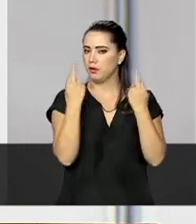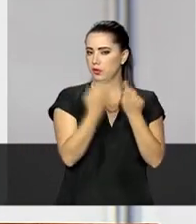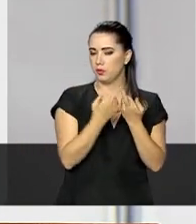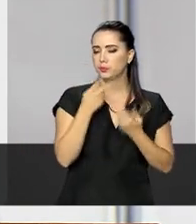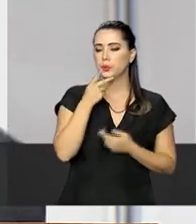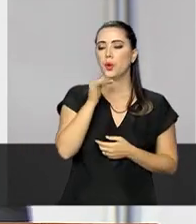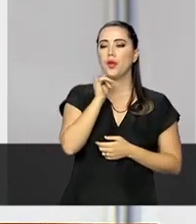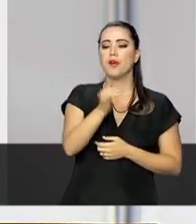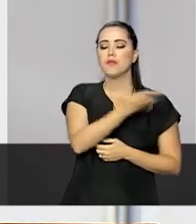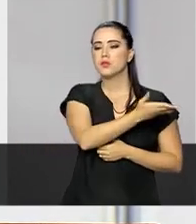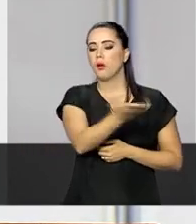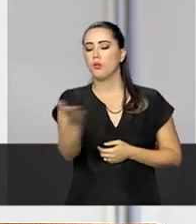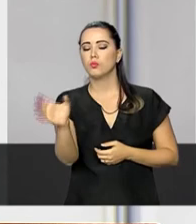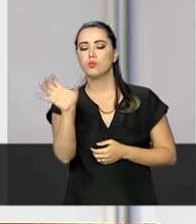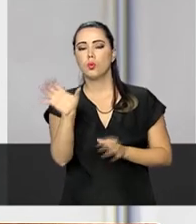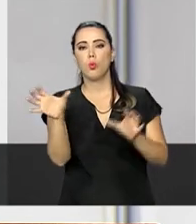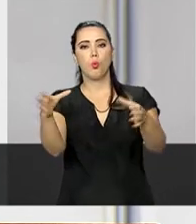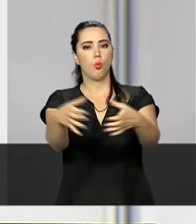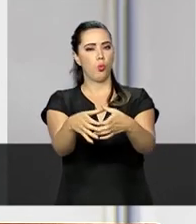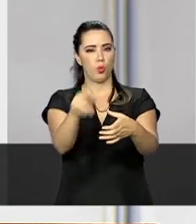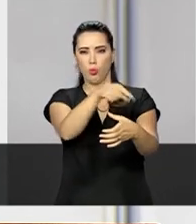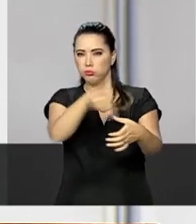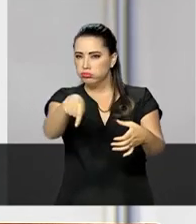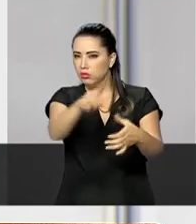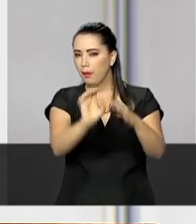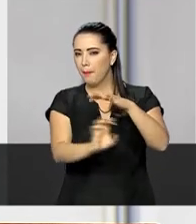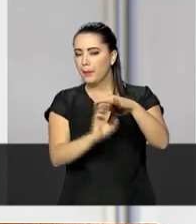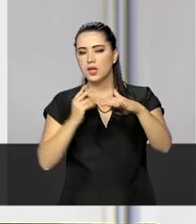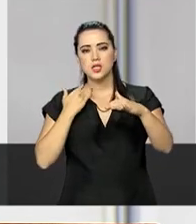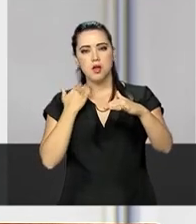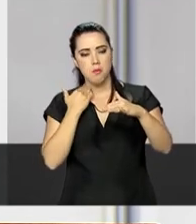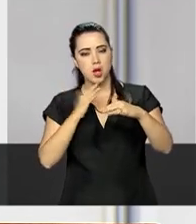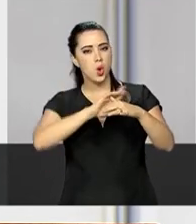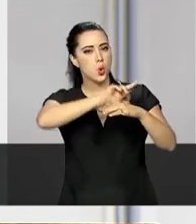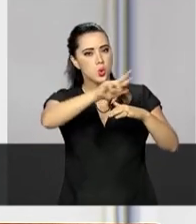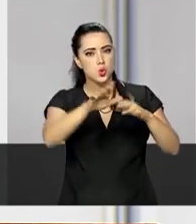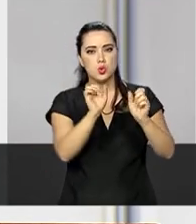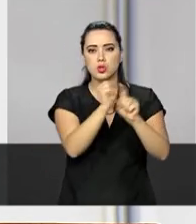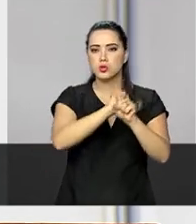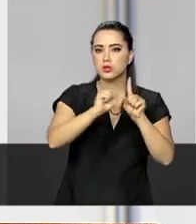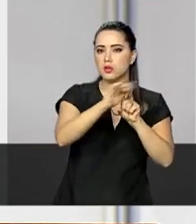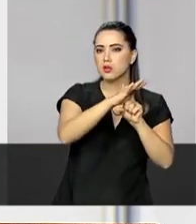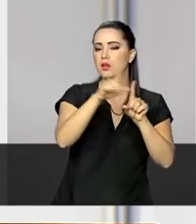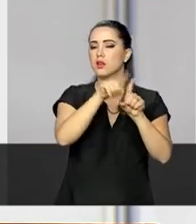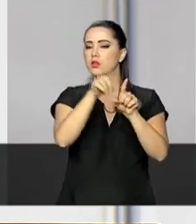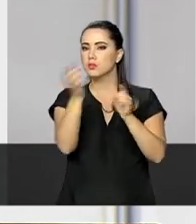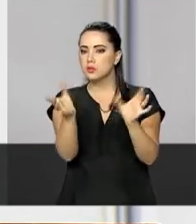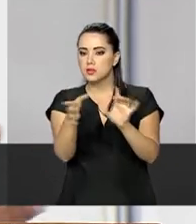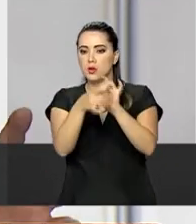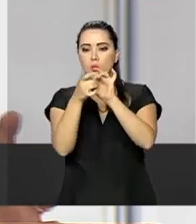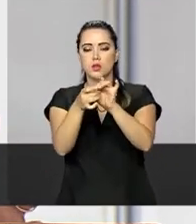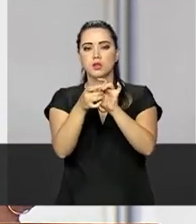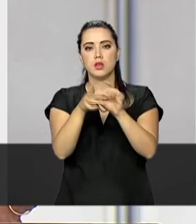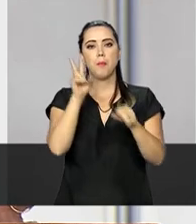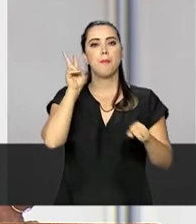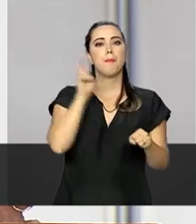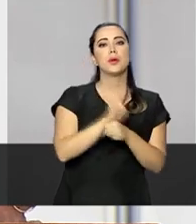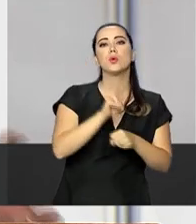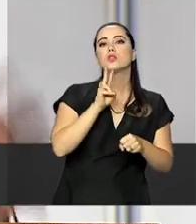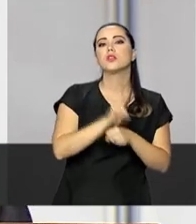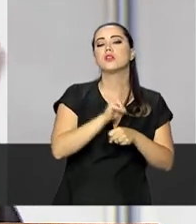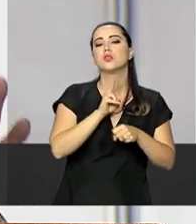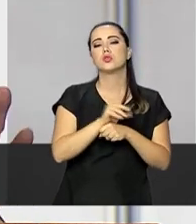vocês e toda a sociedade brasileira se incorporem na proteção de todo o patrimônio histórico cultural e científico do brasil